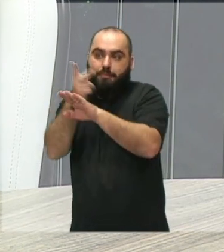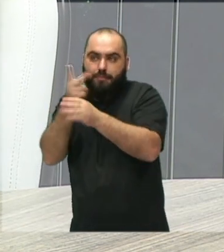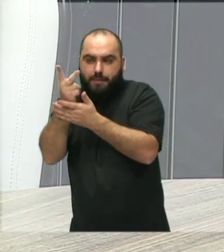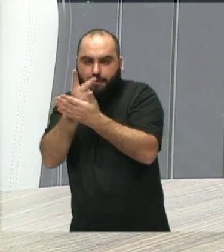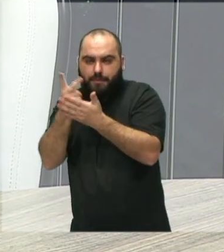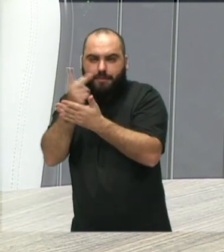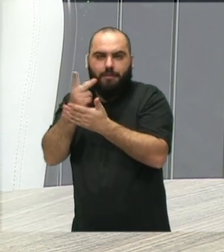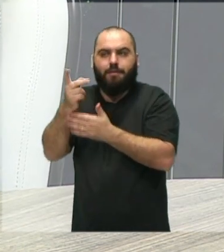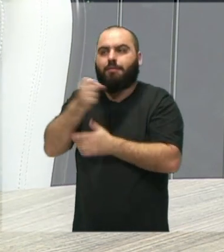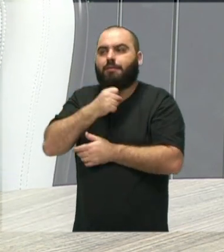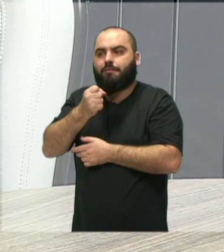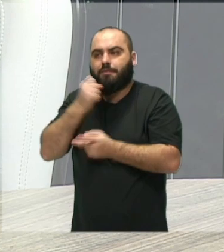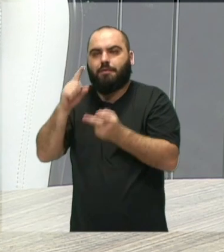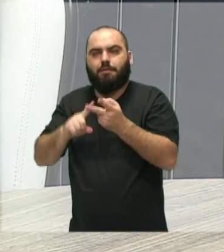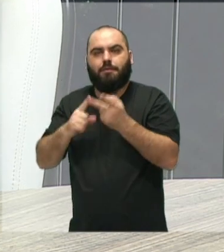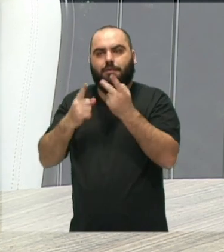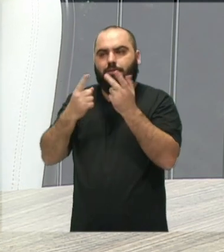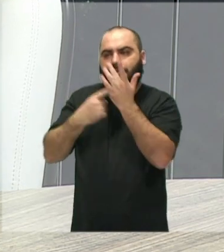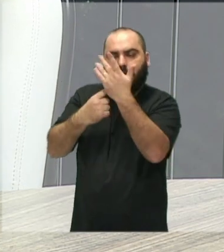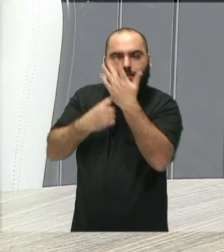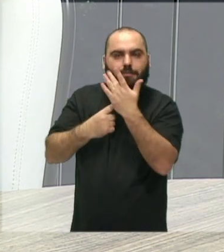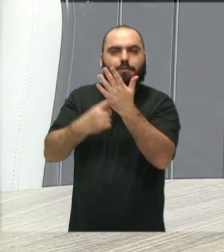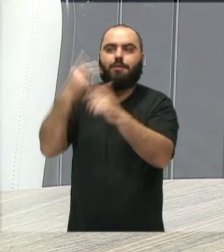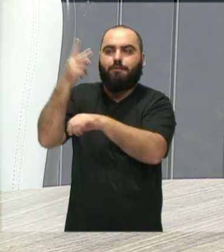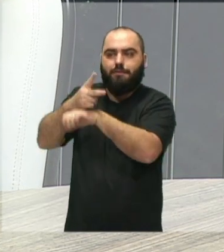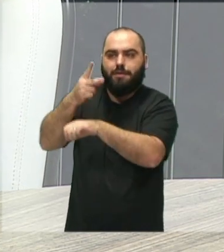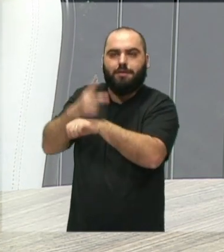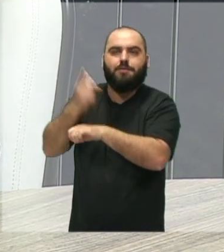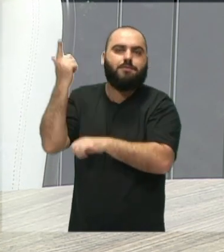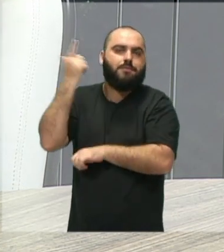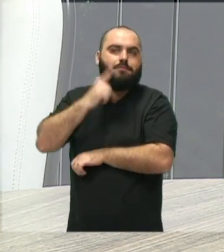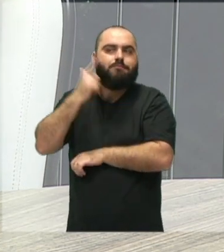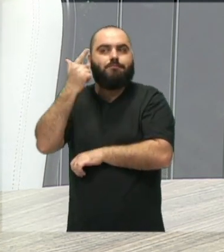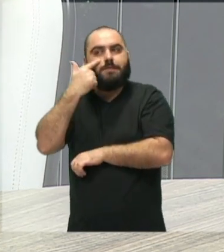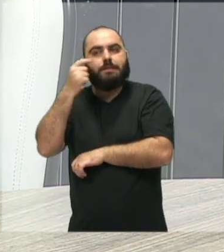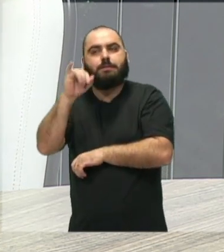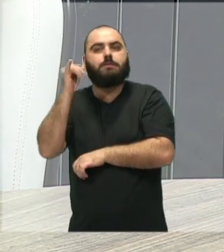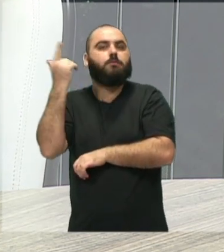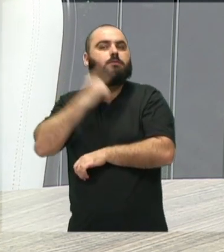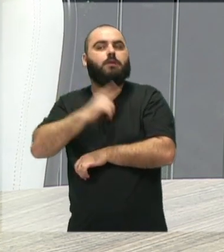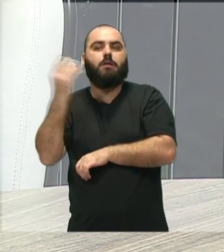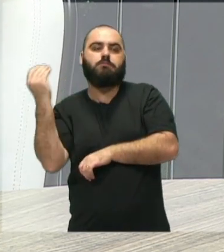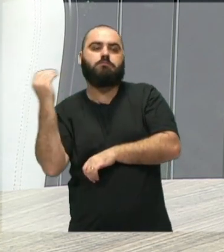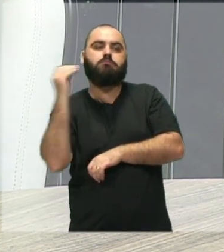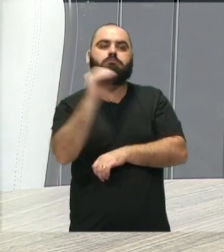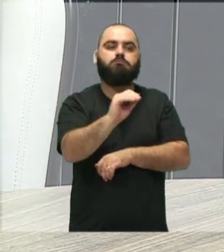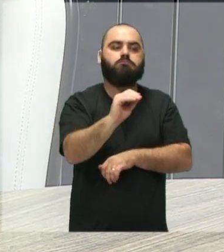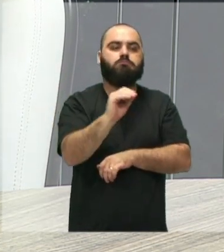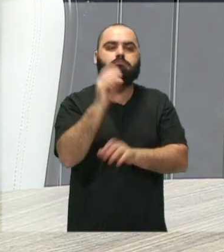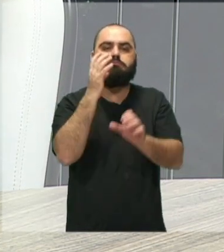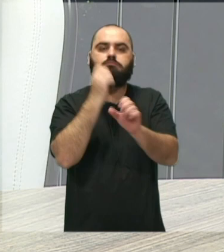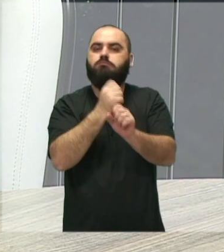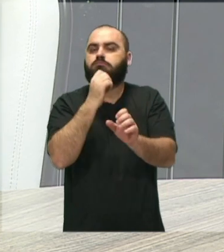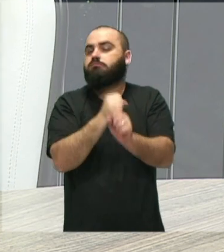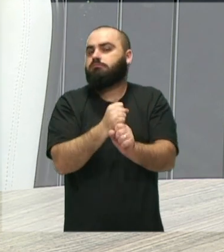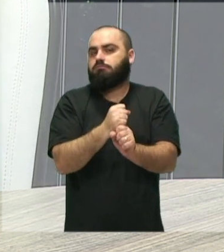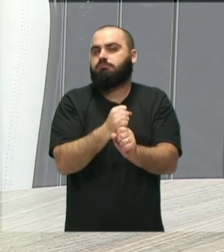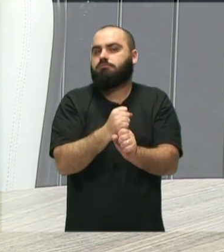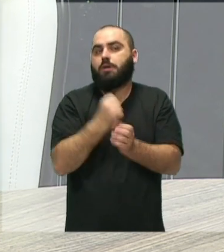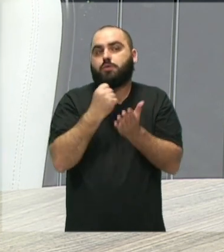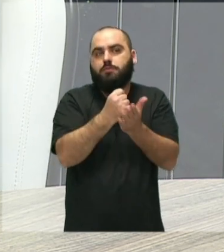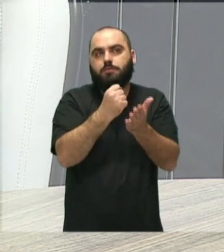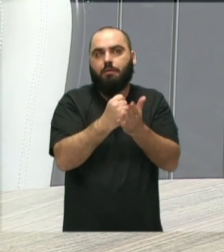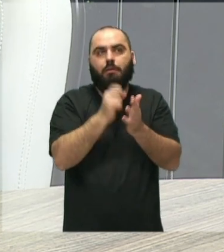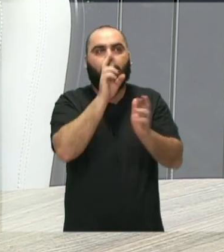por entrevistas ou por algum vídeo, trazer essa lacuna, né? Tentar suprir, né? De certo